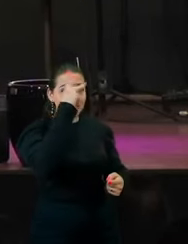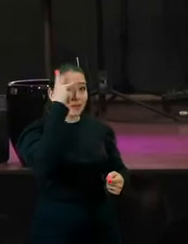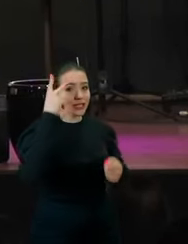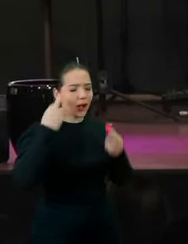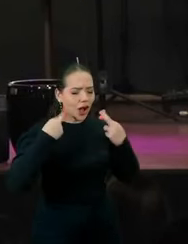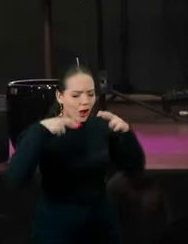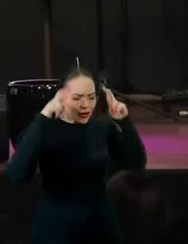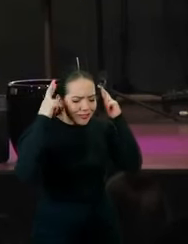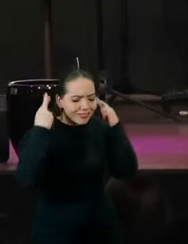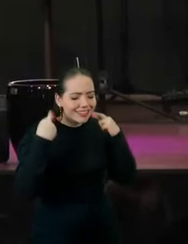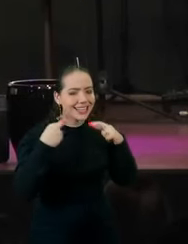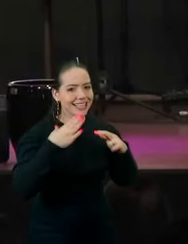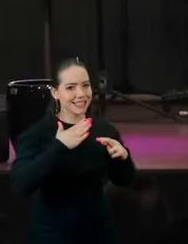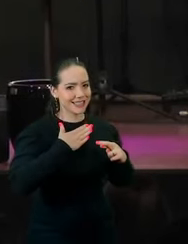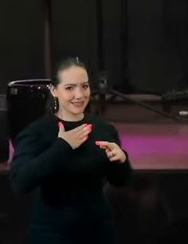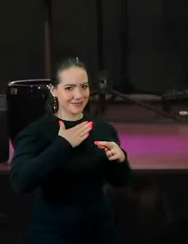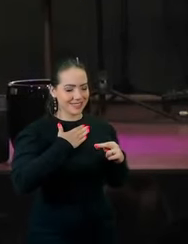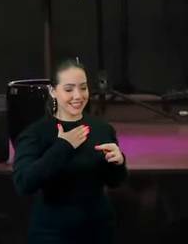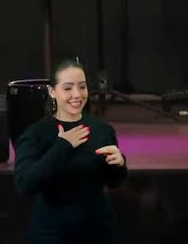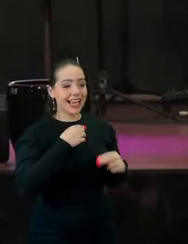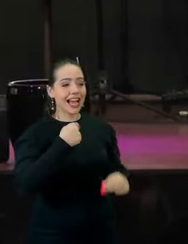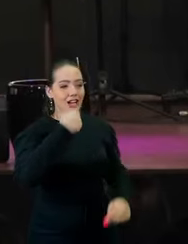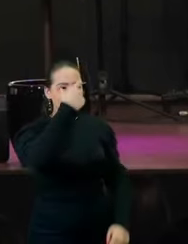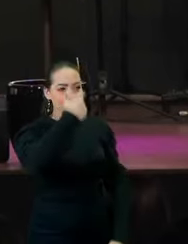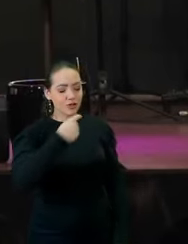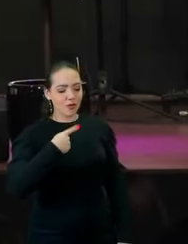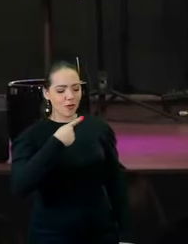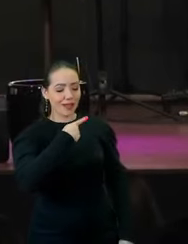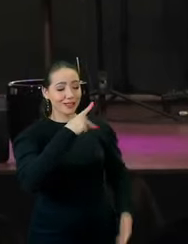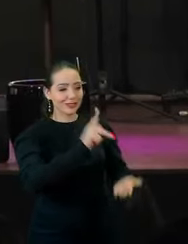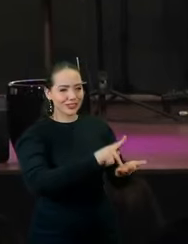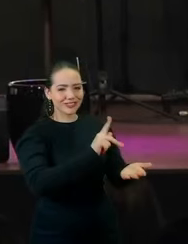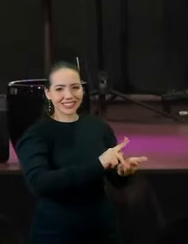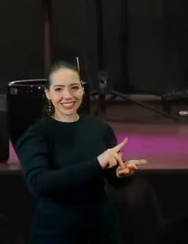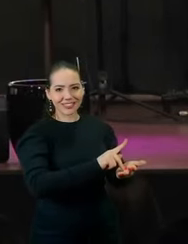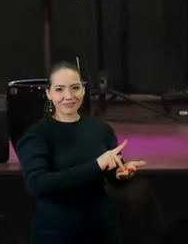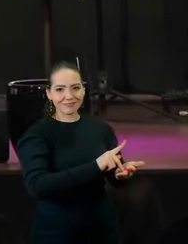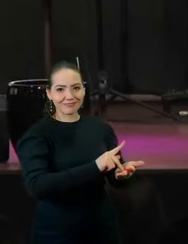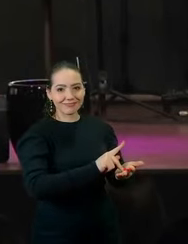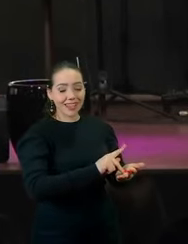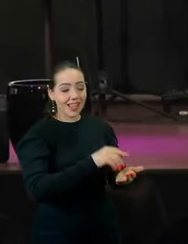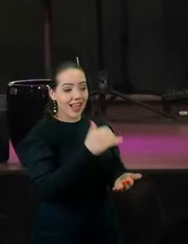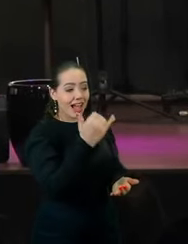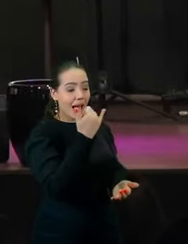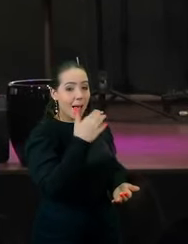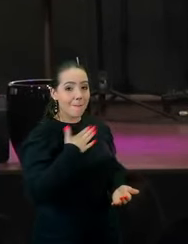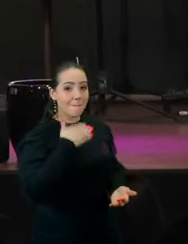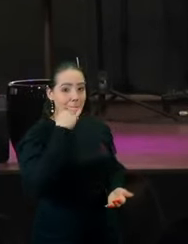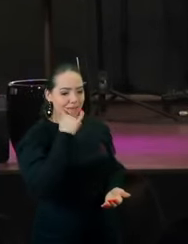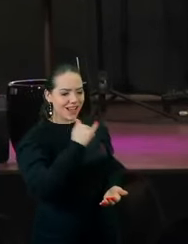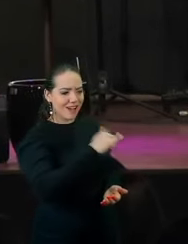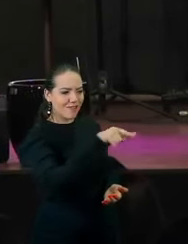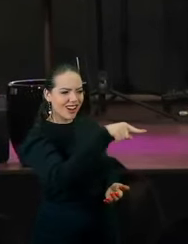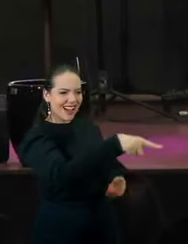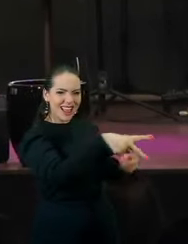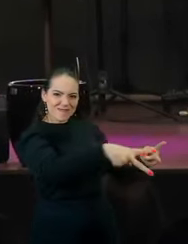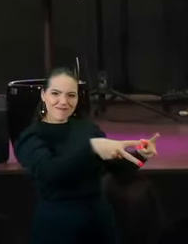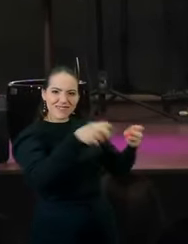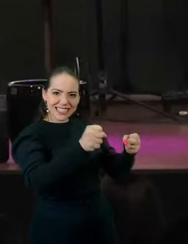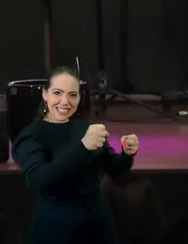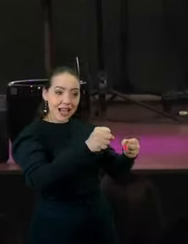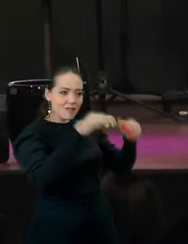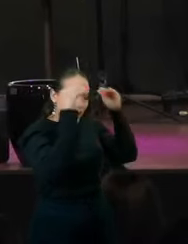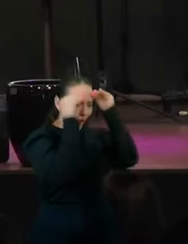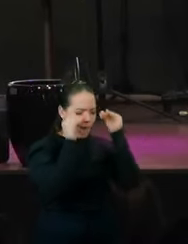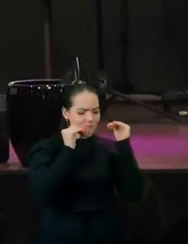minha voz. Eu as conheço. Você já imaginou Jesus te conhecer? Pensou,